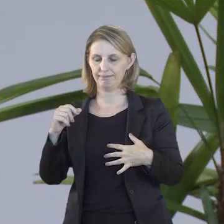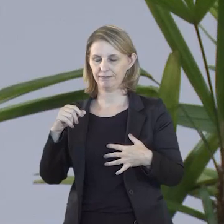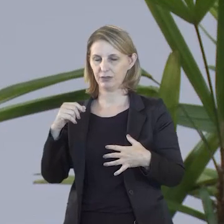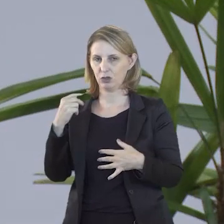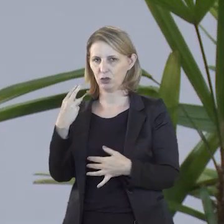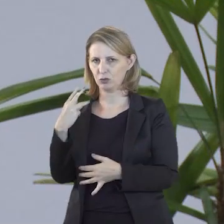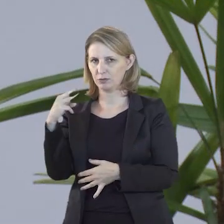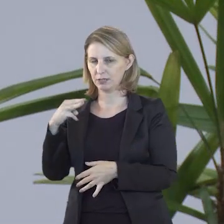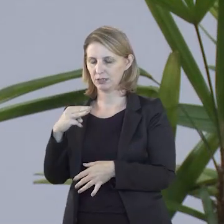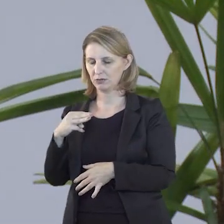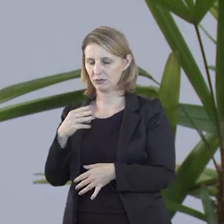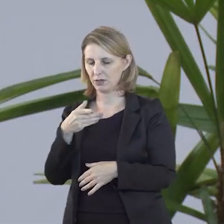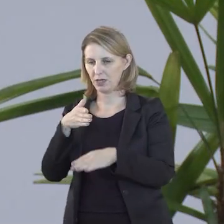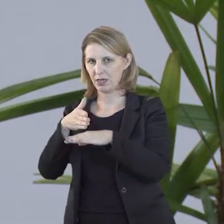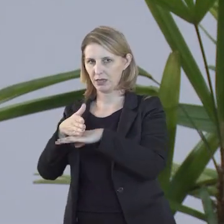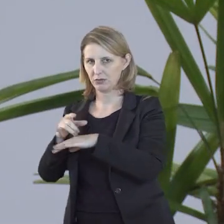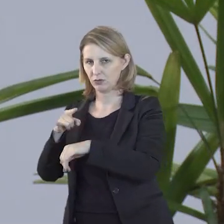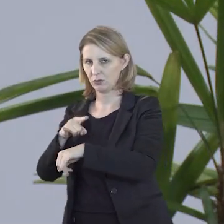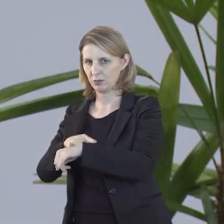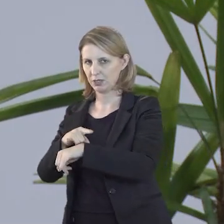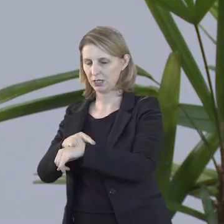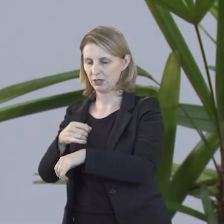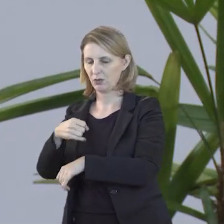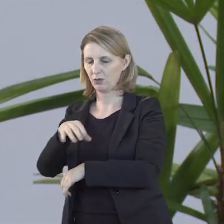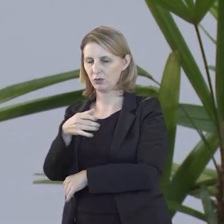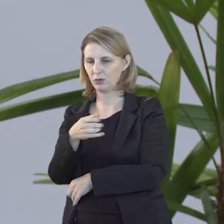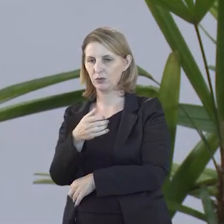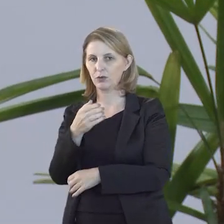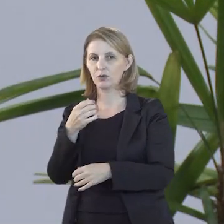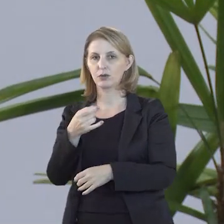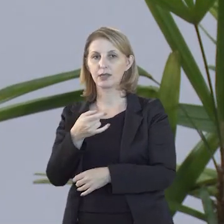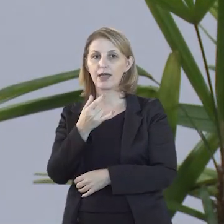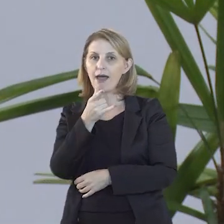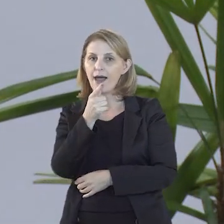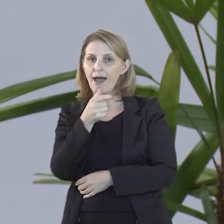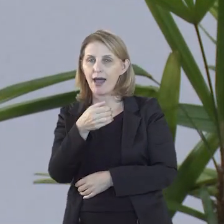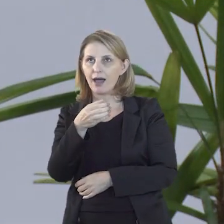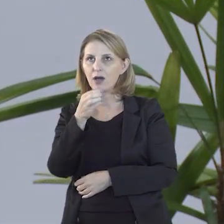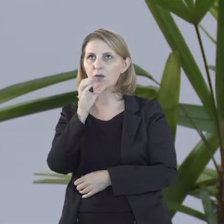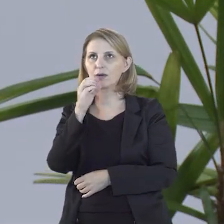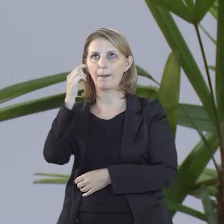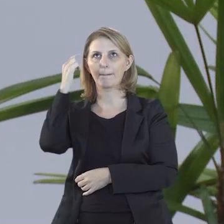né, Alexandre, e de repente eu posso 2 minutos ali, entro no